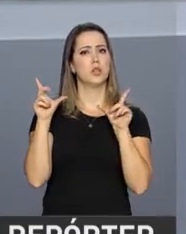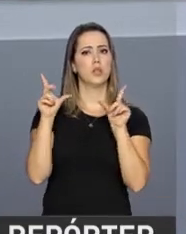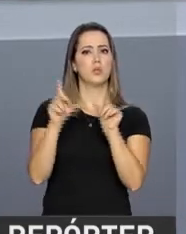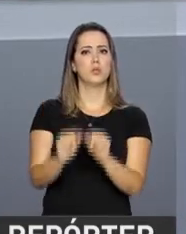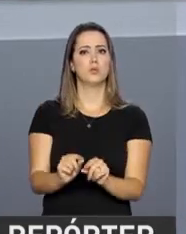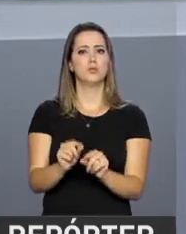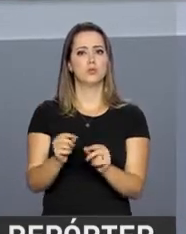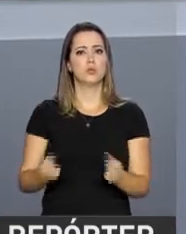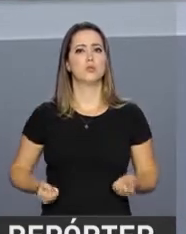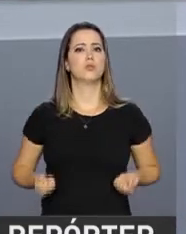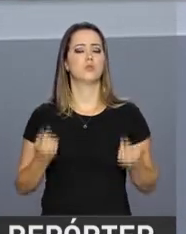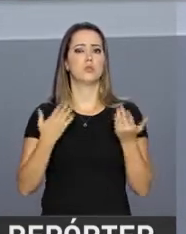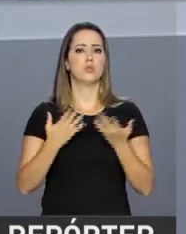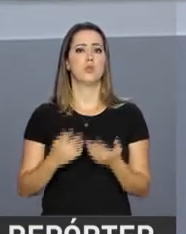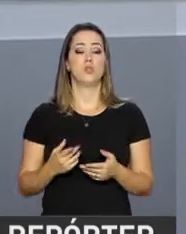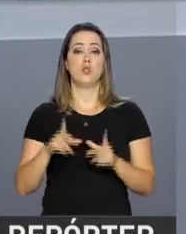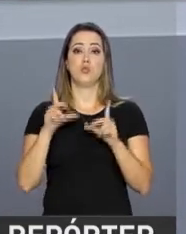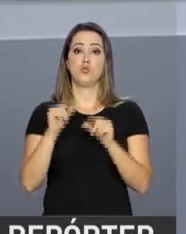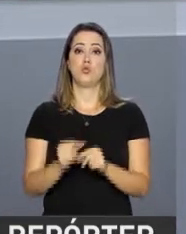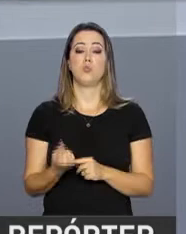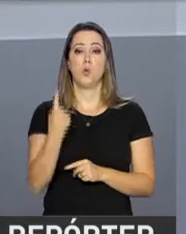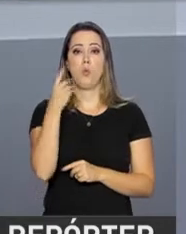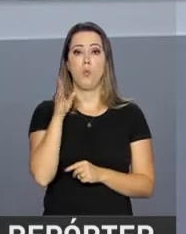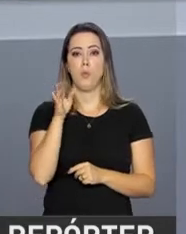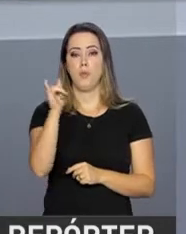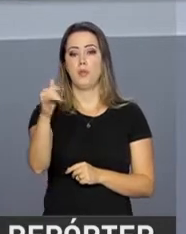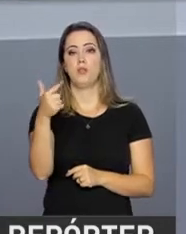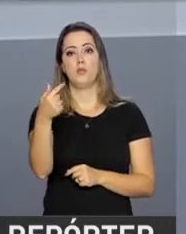uma redução de despesas da ordem de